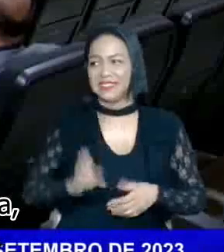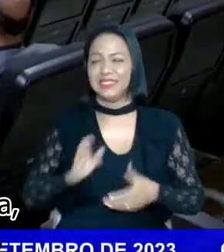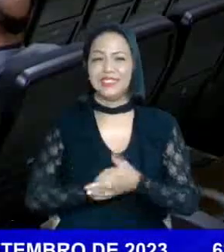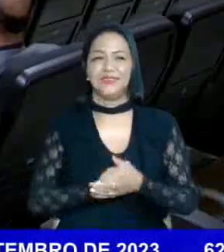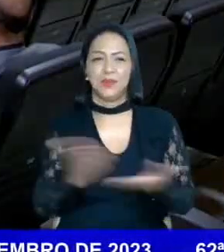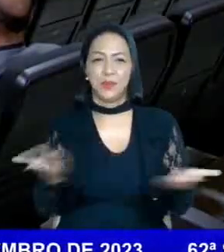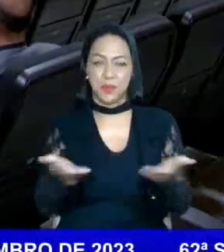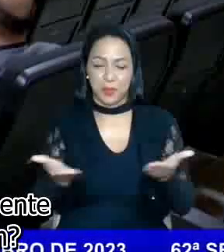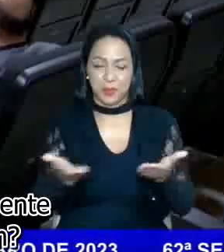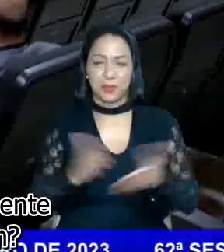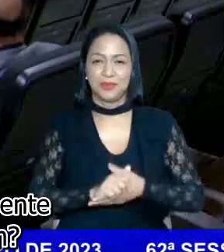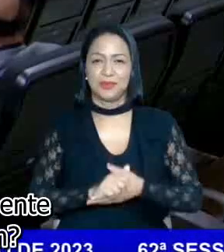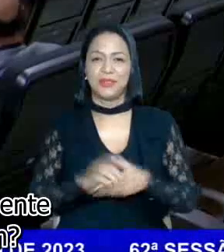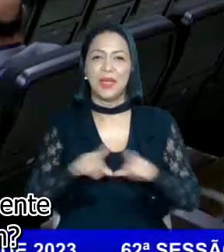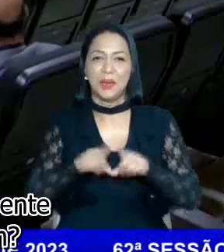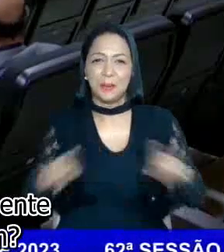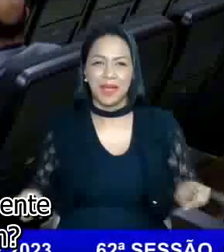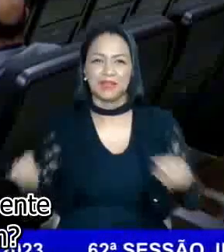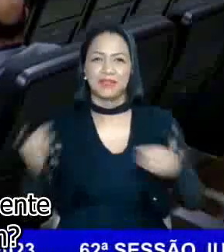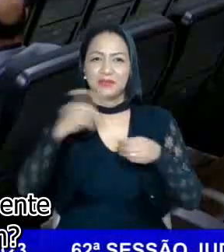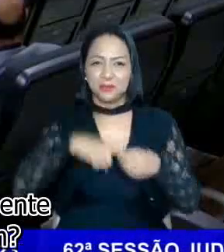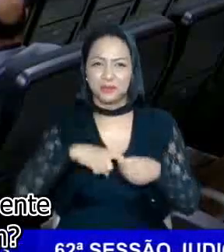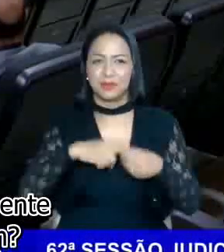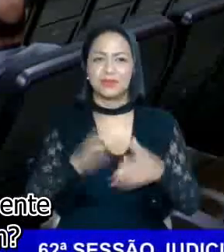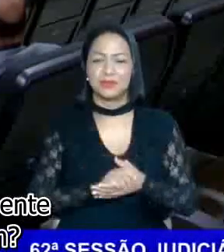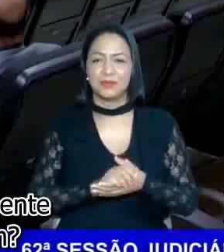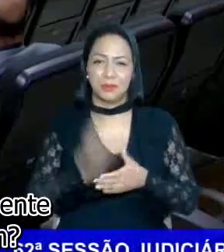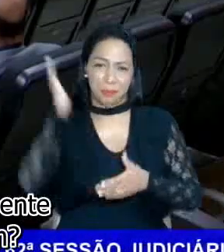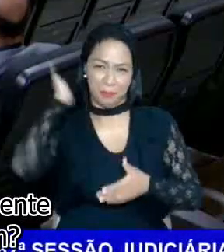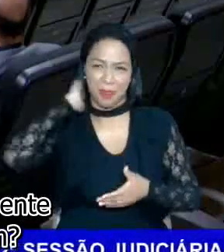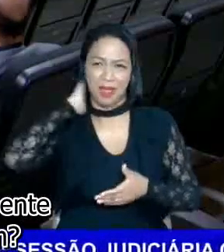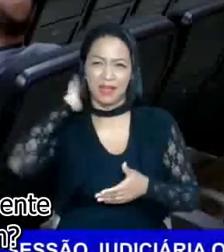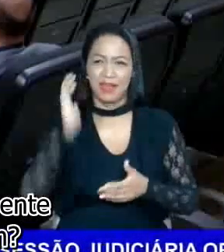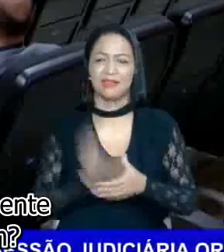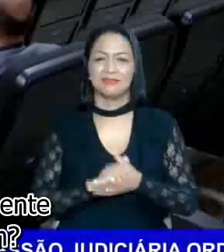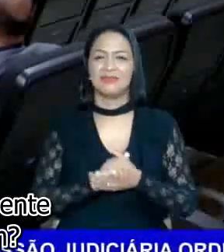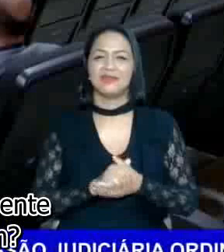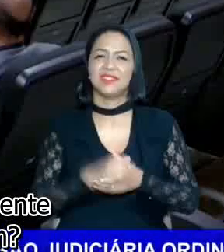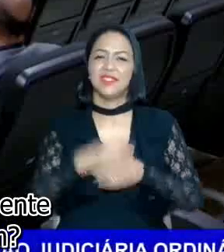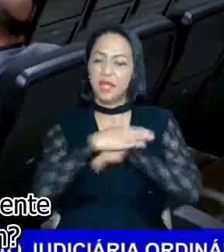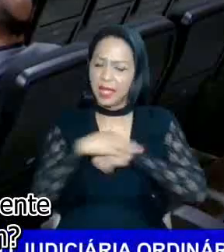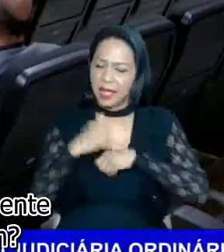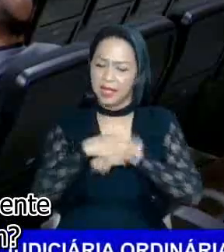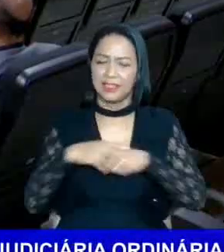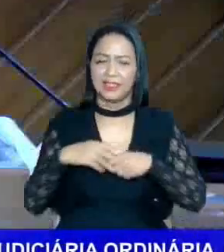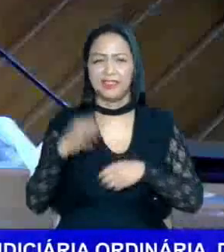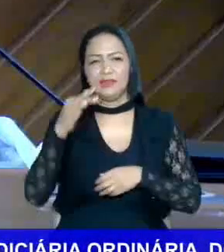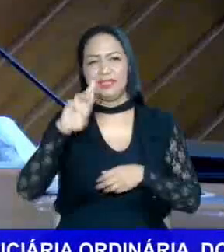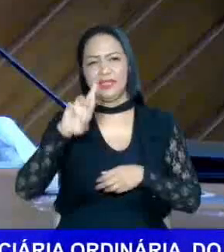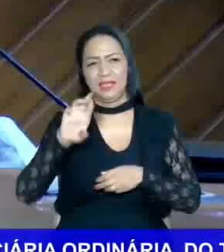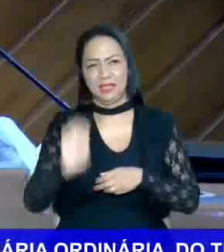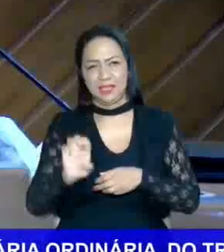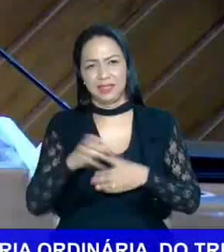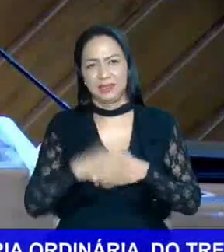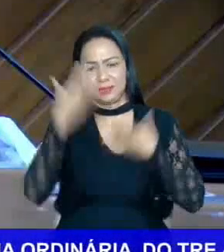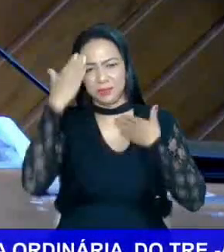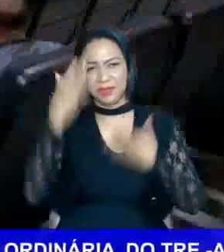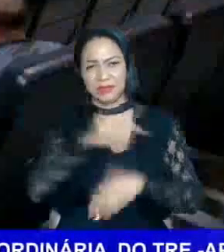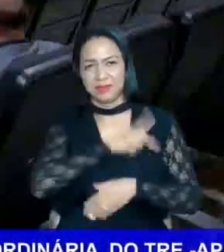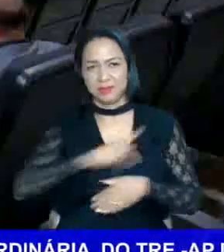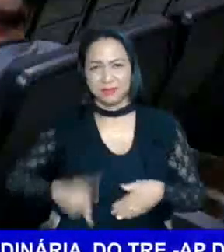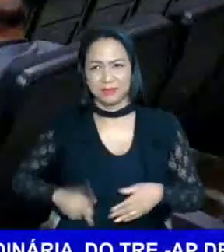seleção brasileira. Mas se for voltar logo para Belém, leve com a gente aqui o nosso carinho aqui do TRE, tá bom? Muito obrigado,